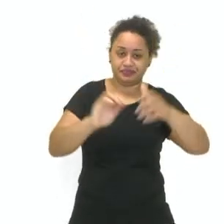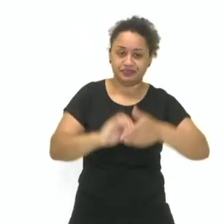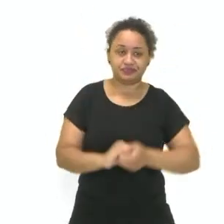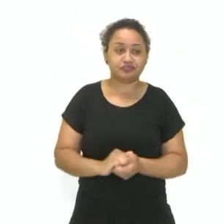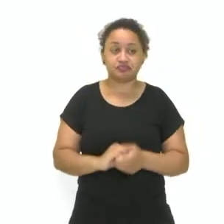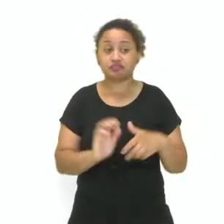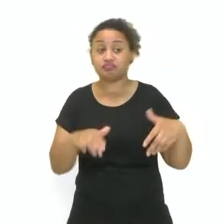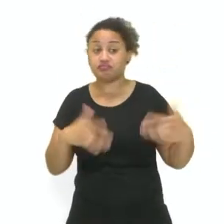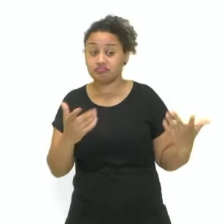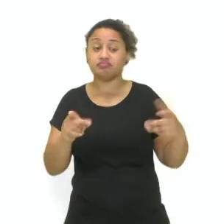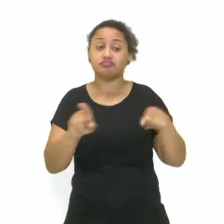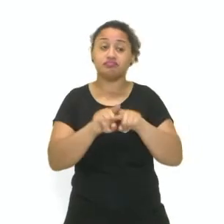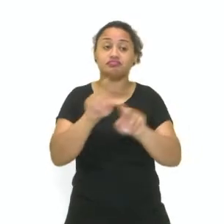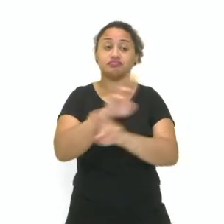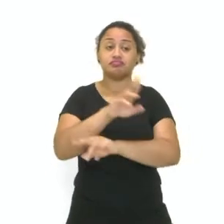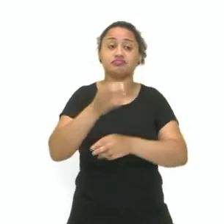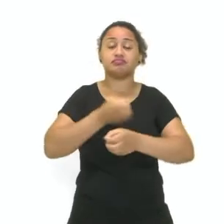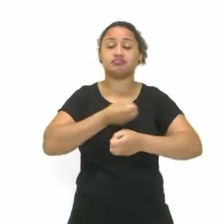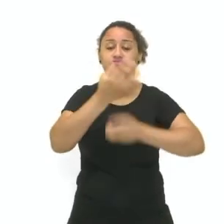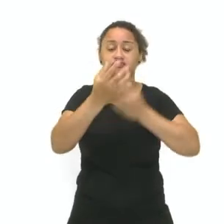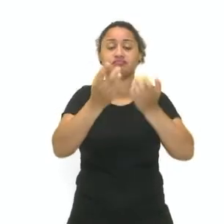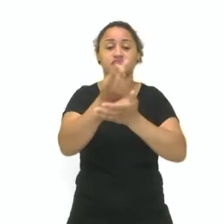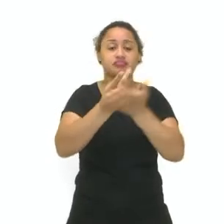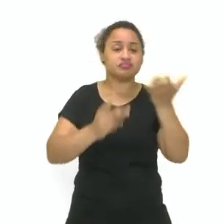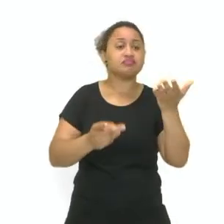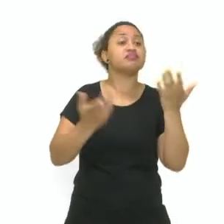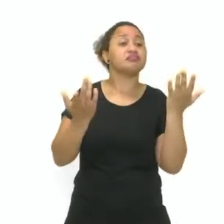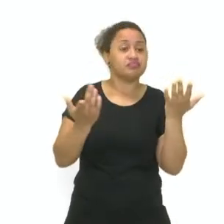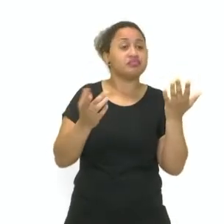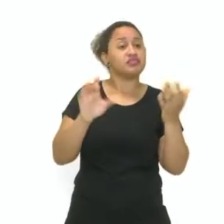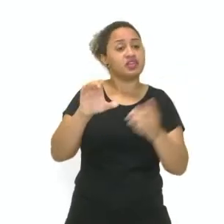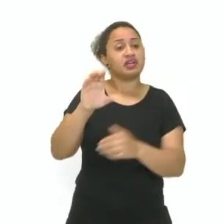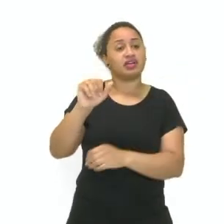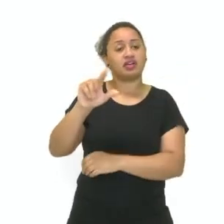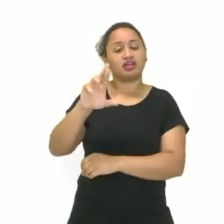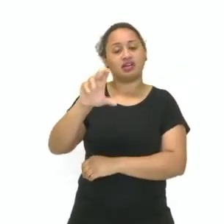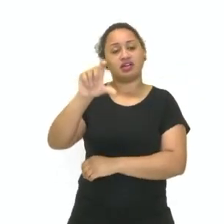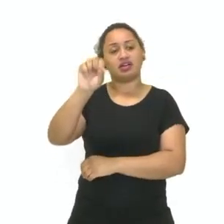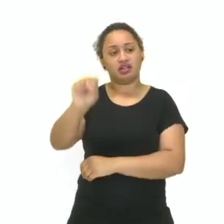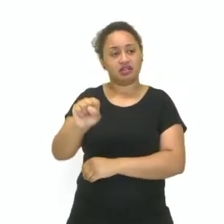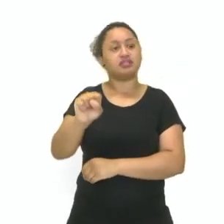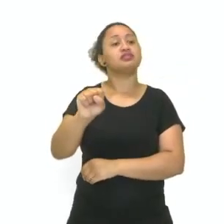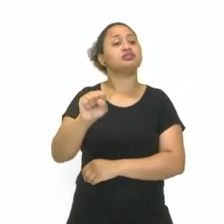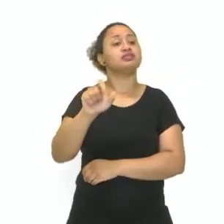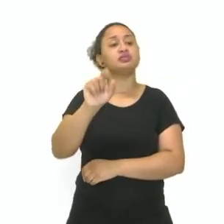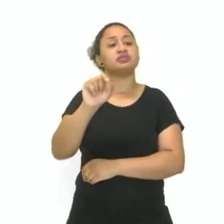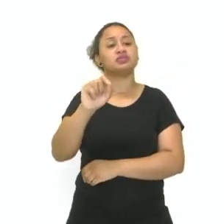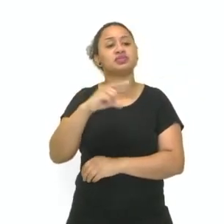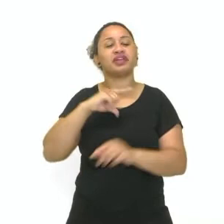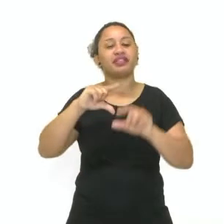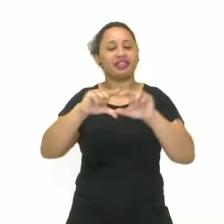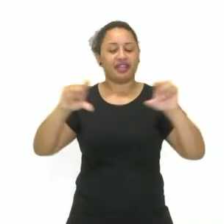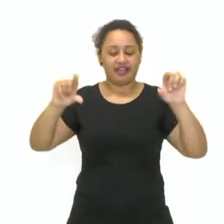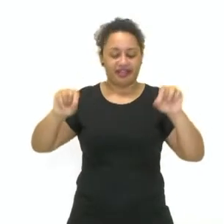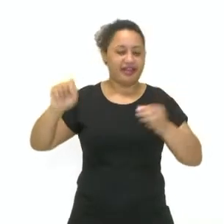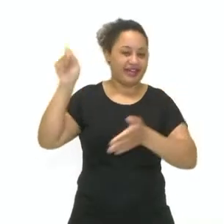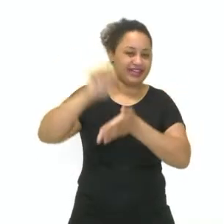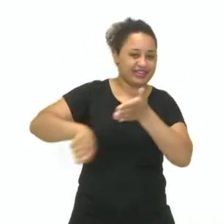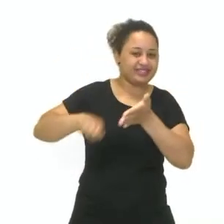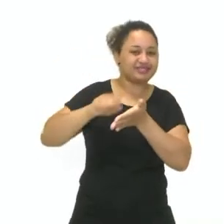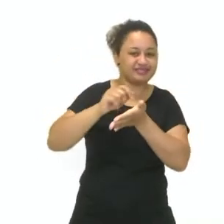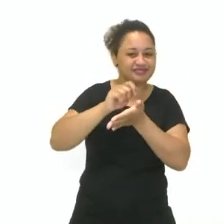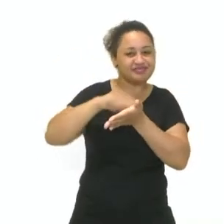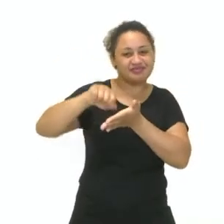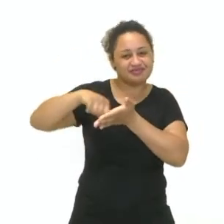se relaciona com o próprio poeta, que é Carlos, né? O Carlos Drummond de Andrade. Coloquei até aqui a assinatura dele na iconografia para